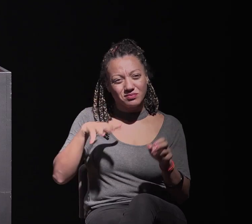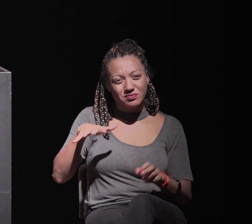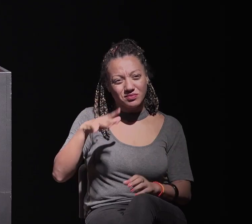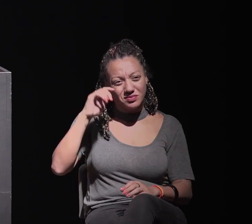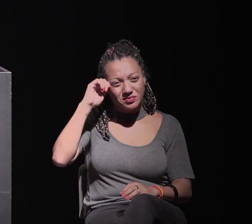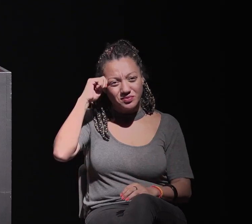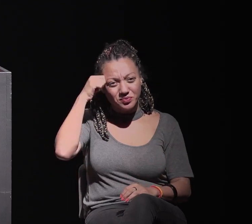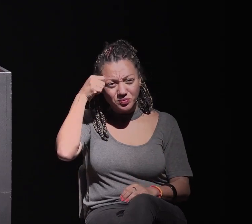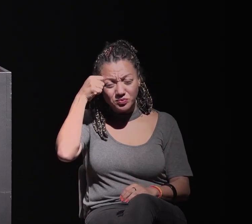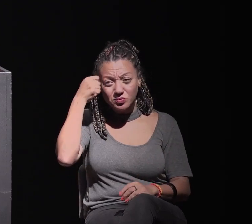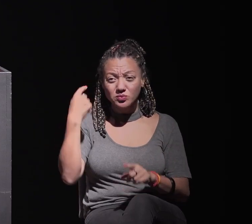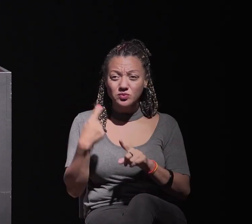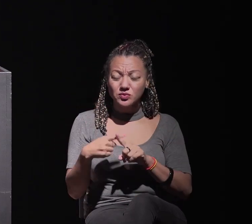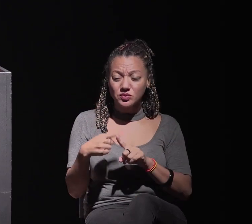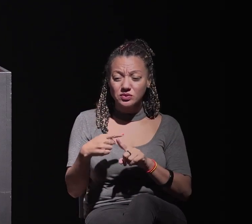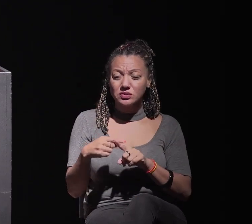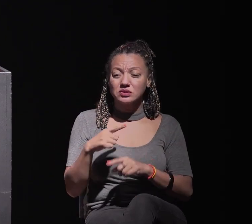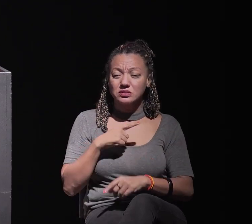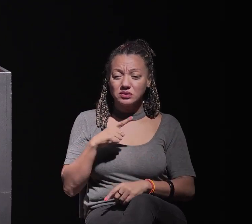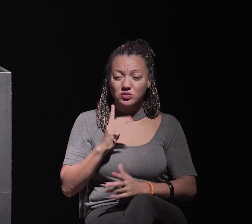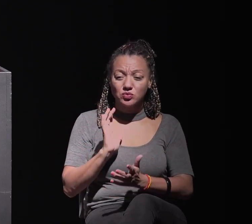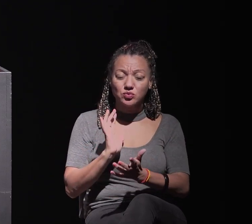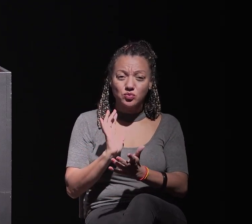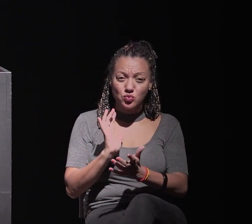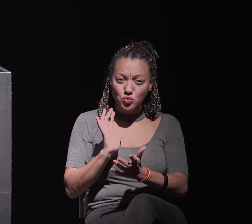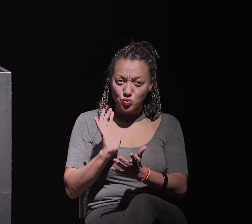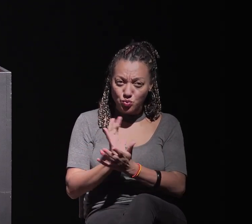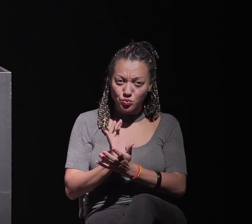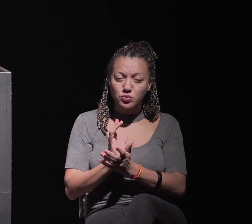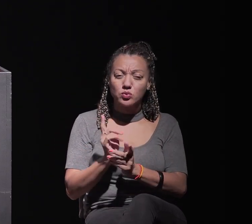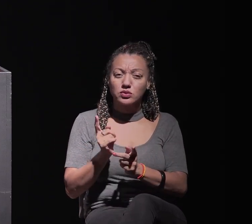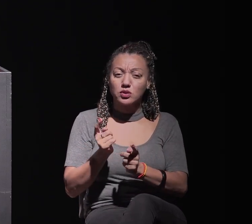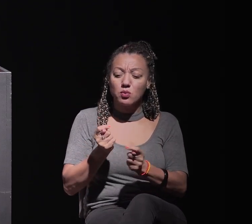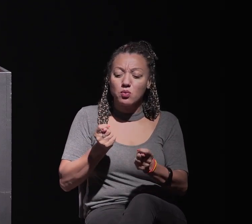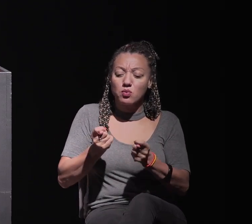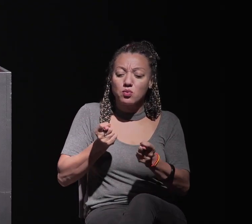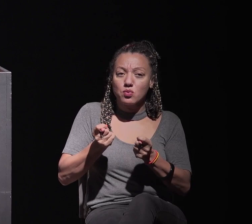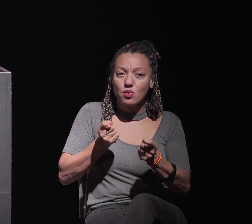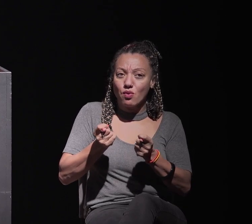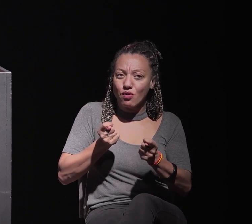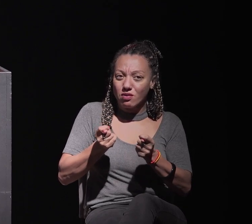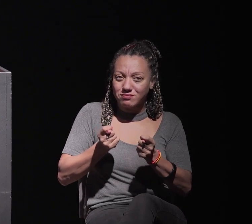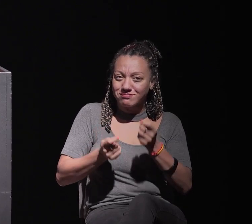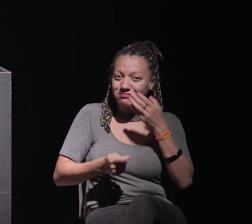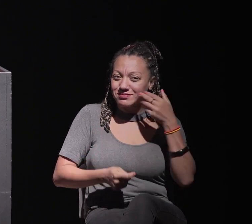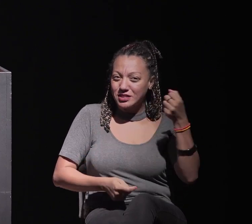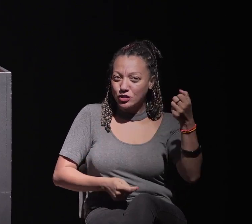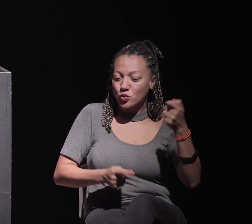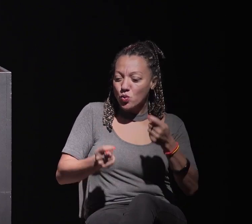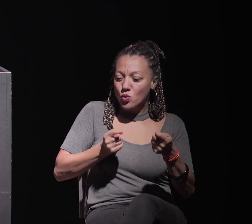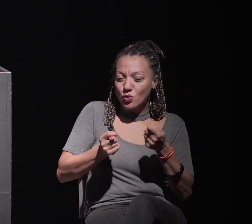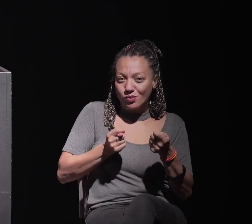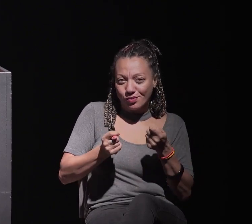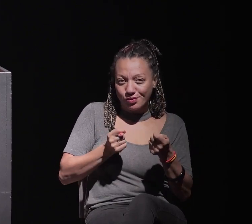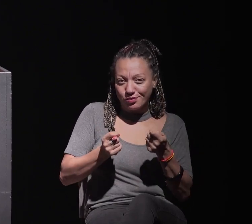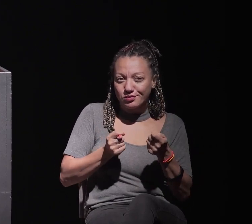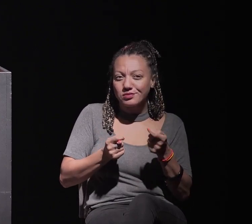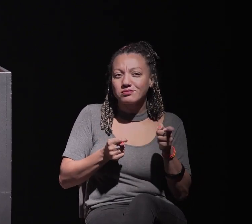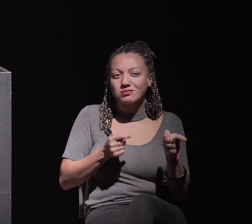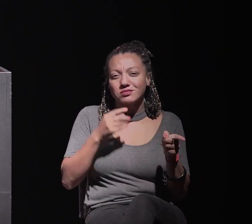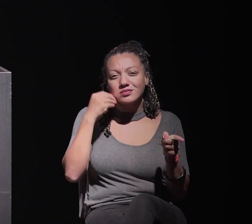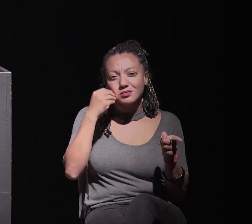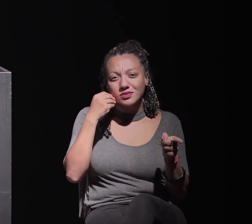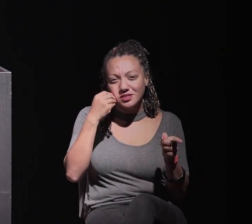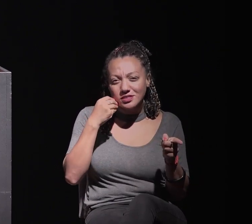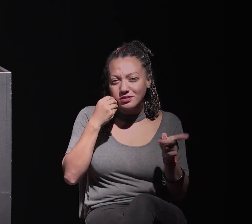mundo pautada pela noção de que existe um grupo que controla todas as relações, que é o grupo branco, né, que tem toda uma